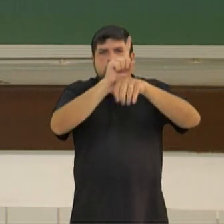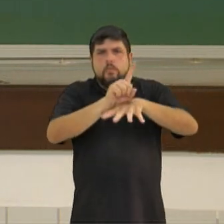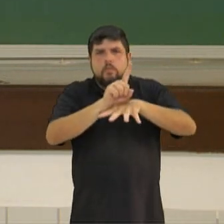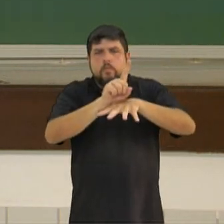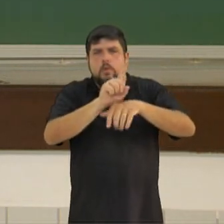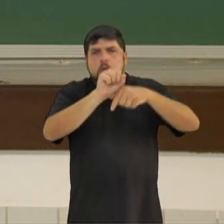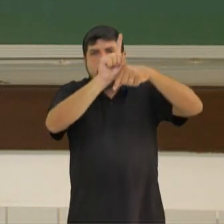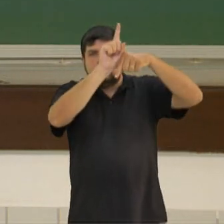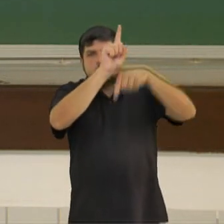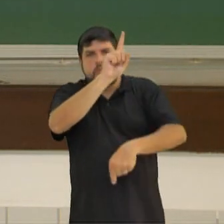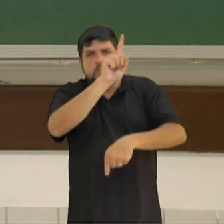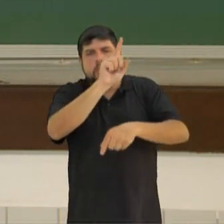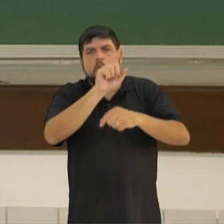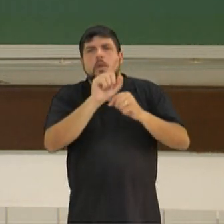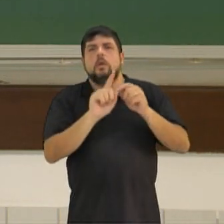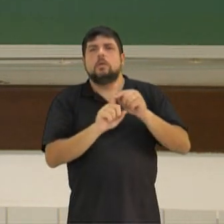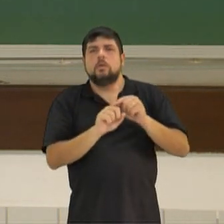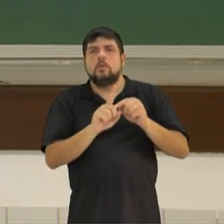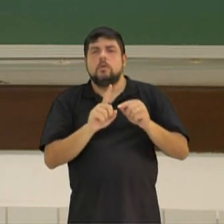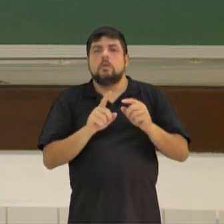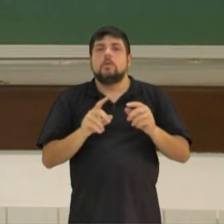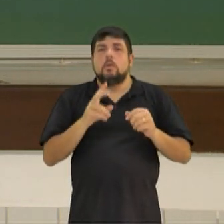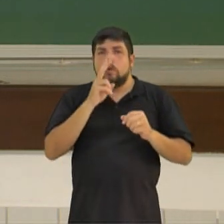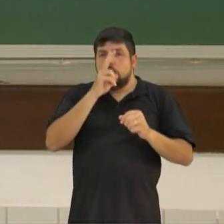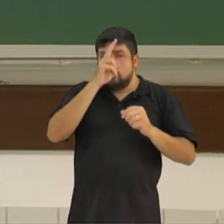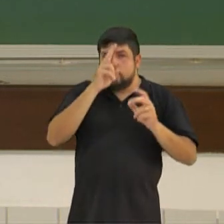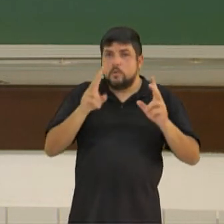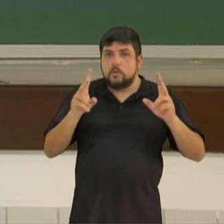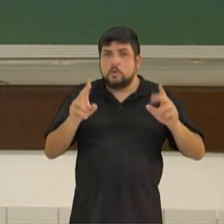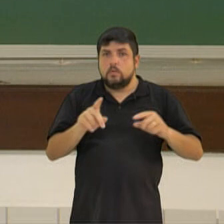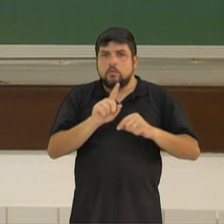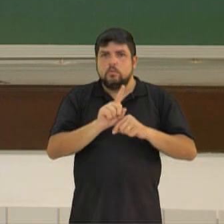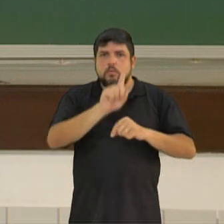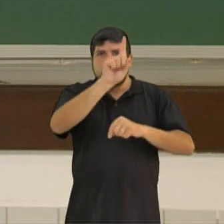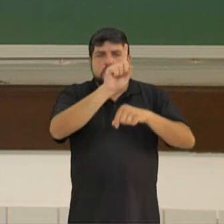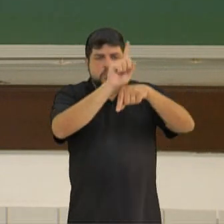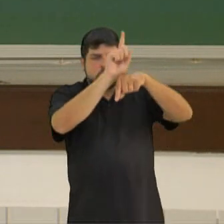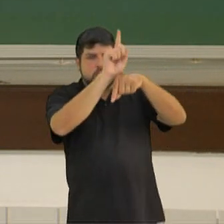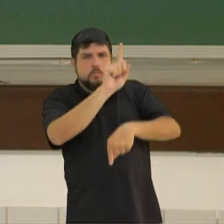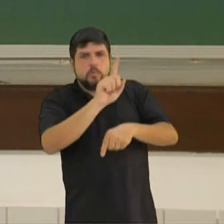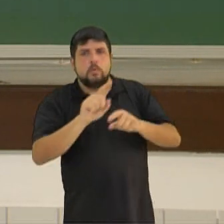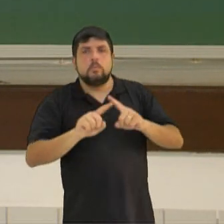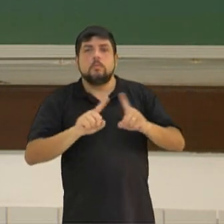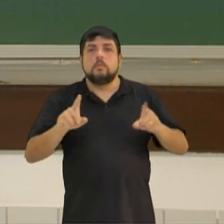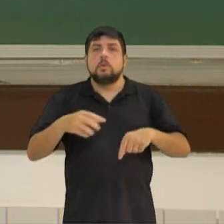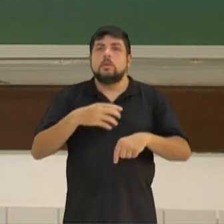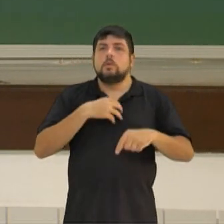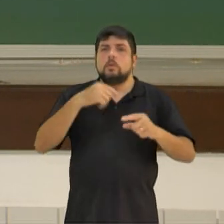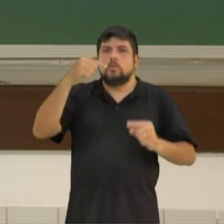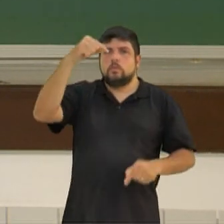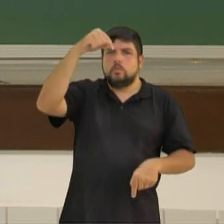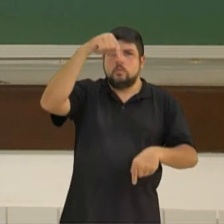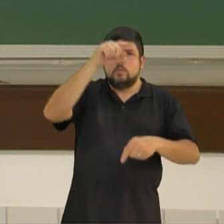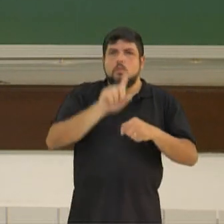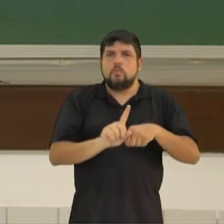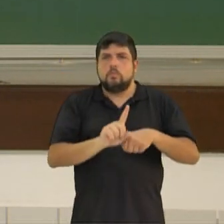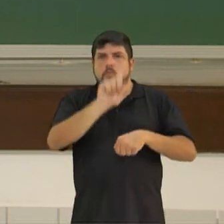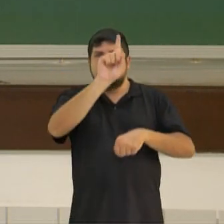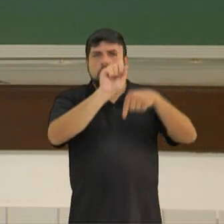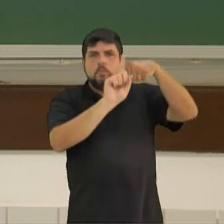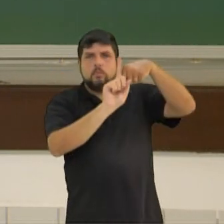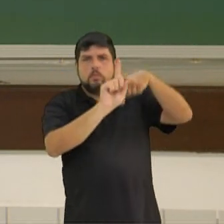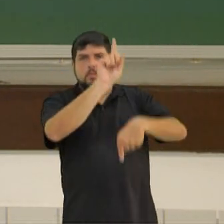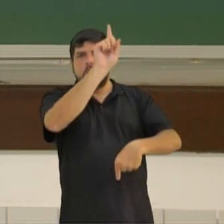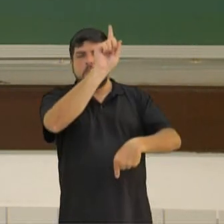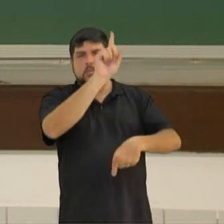desce. Então, são forças iguais, mesma intensidade, só que em sentido contrário, né? Um tá indo para cima, o